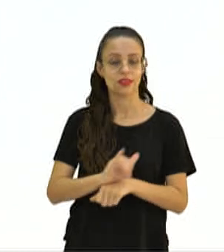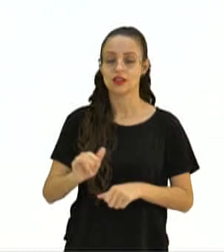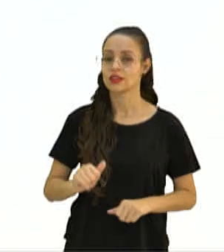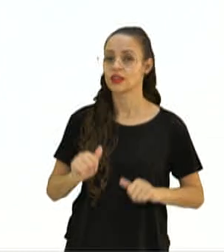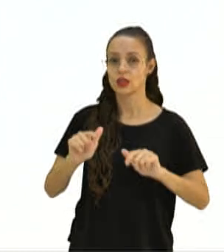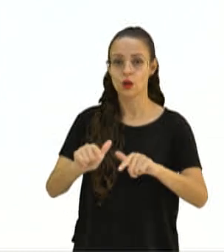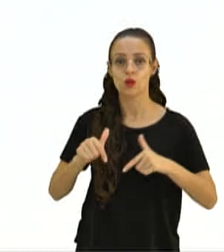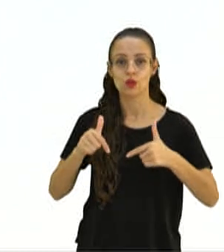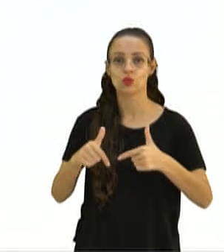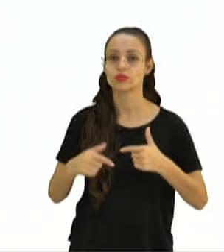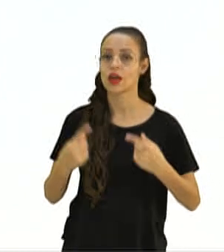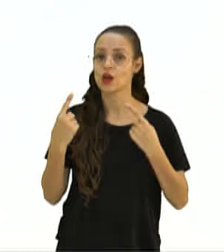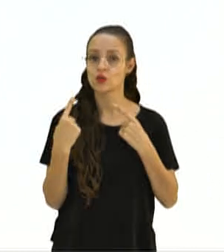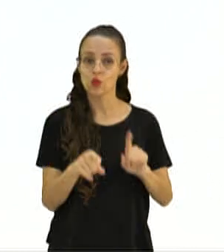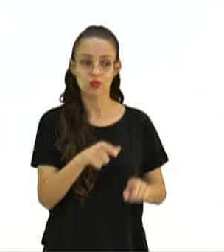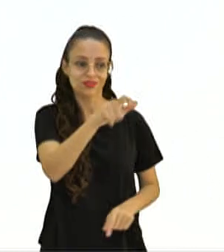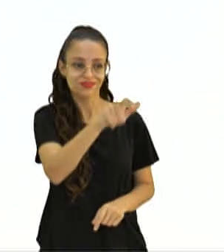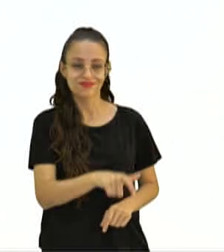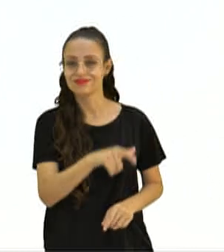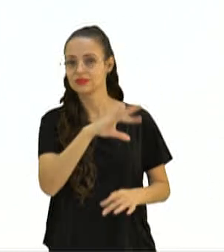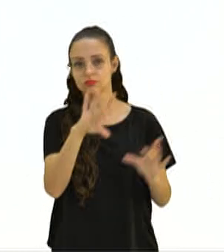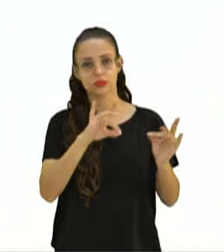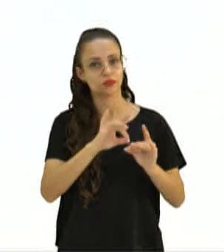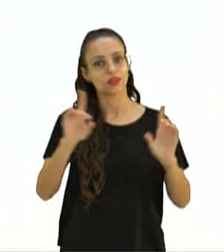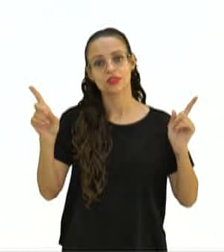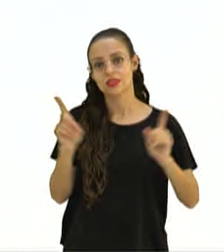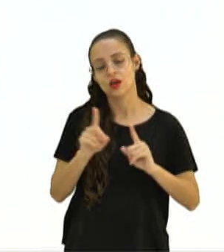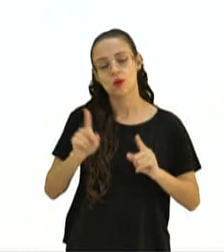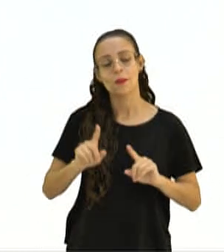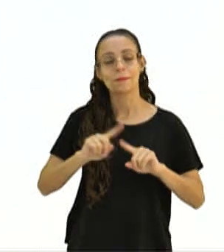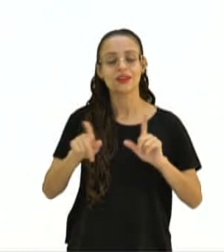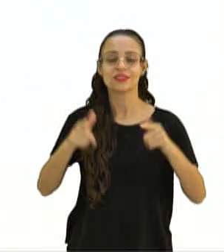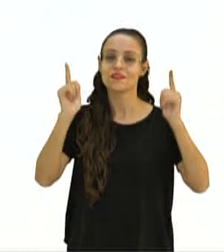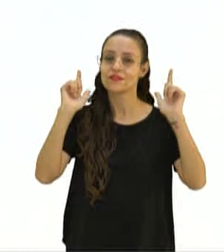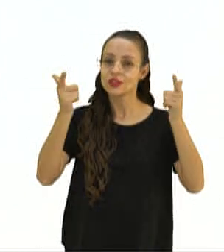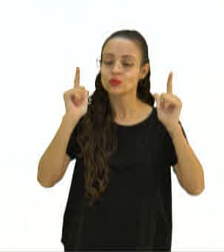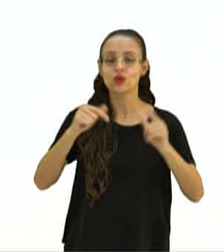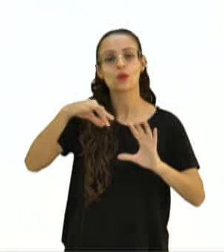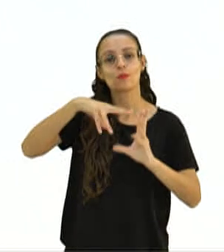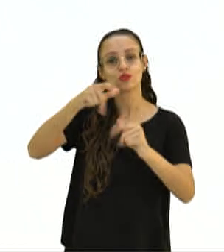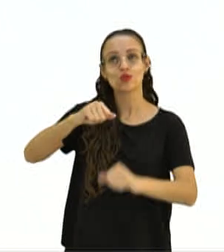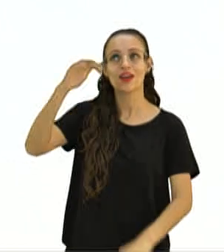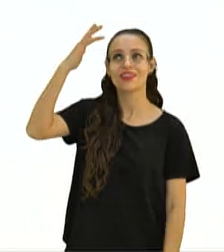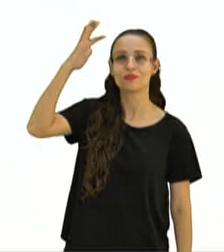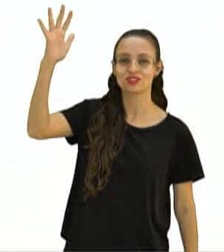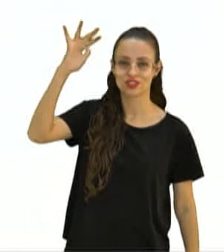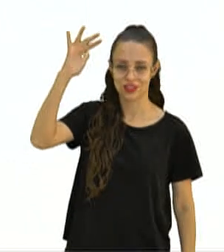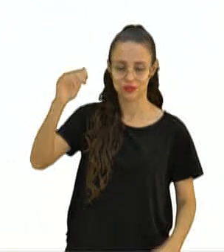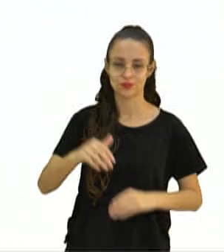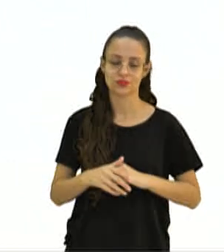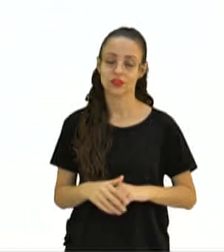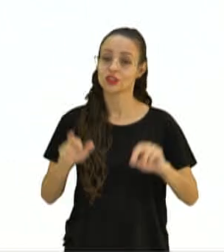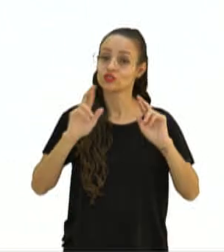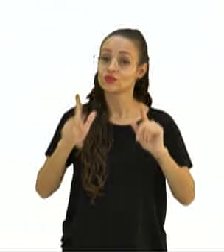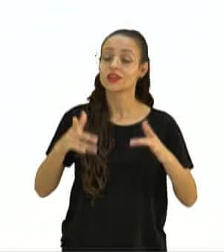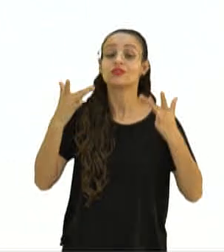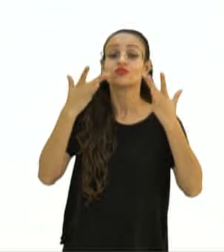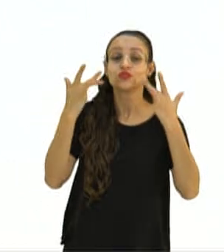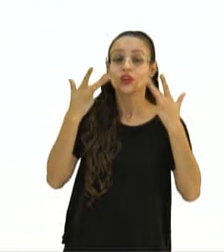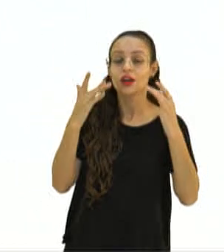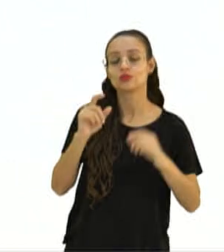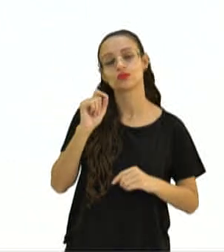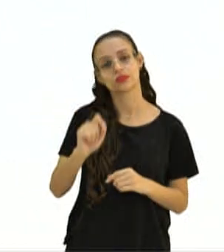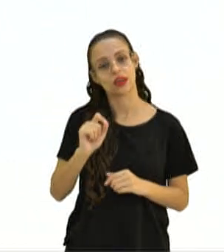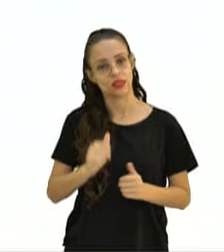luta contra um adversário específico, mas vive as aventuras em um mundo imaginário, né? Diferente do teatro, você